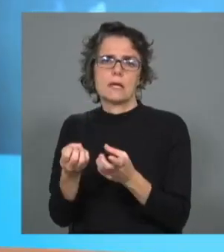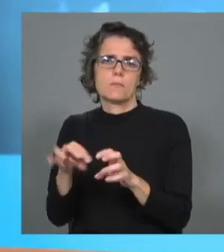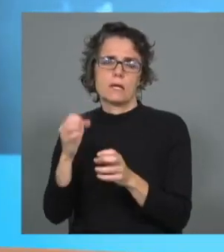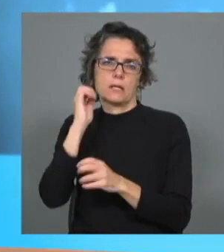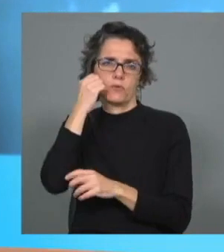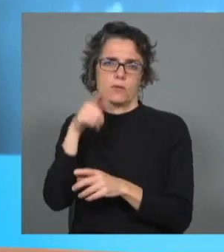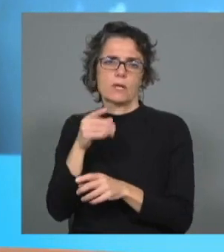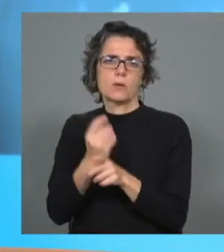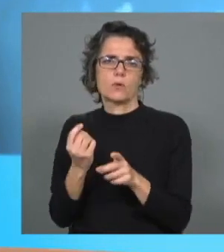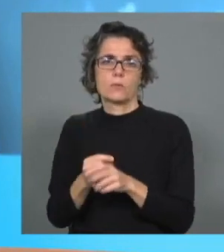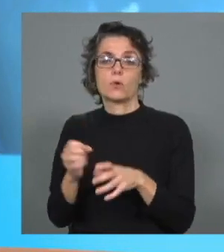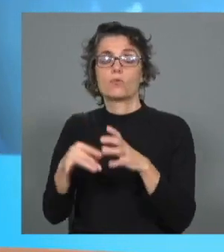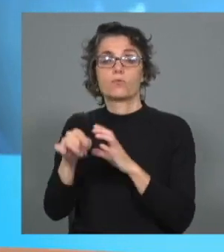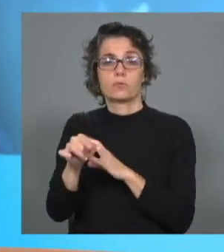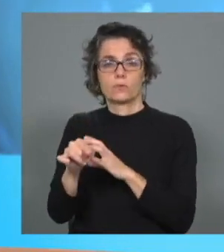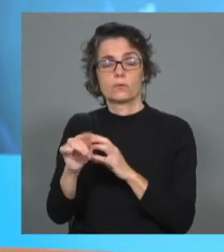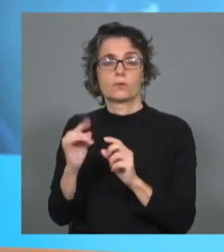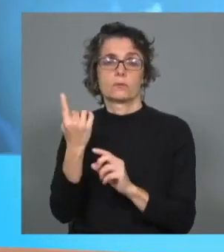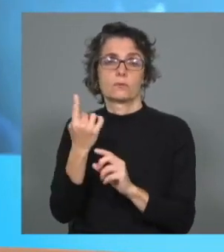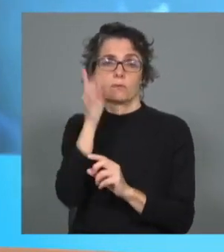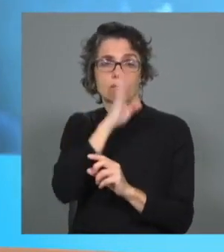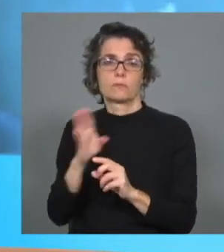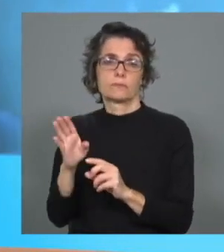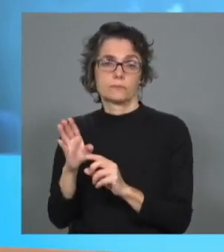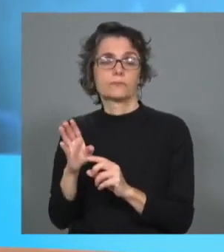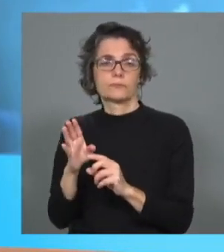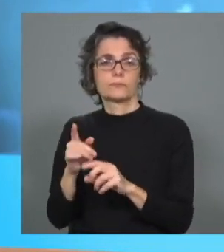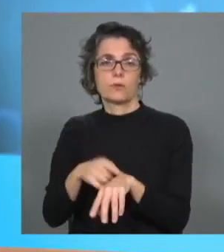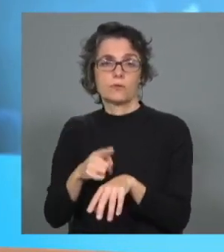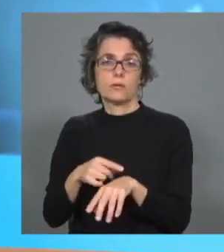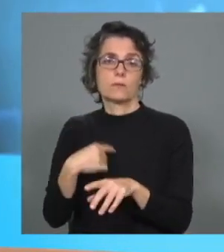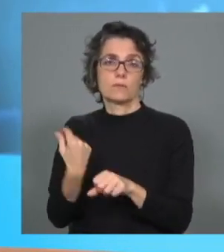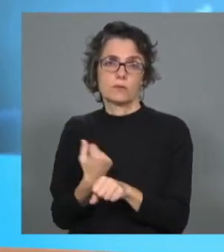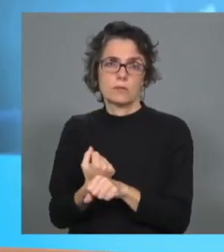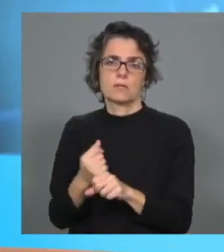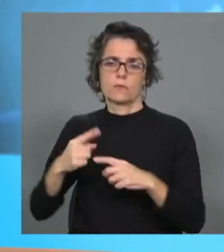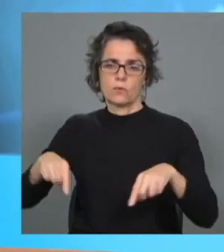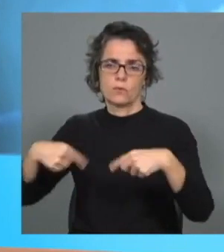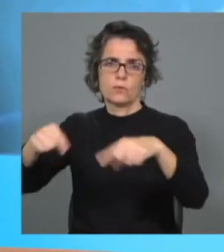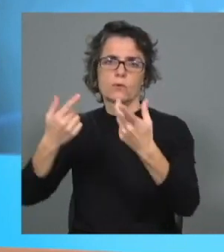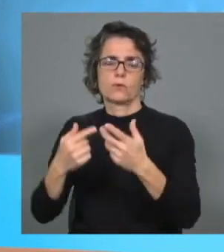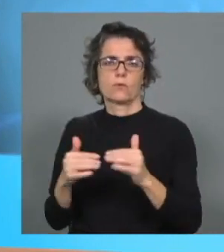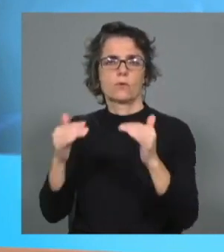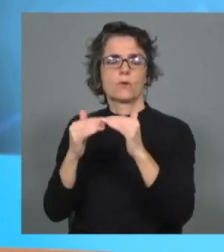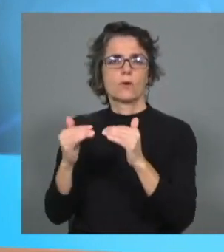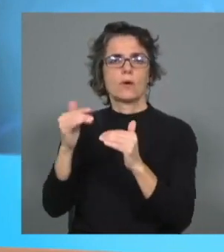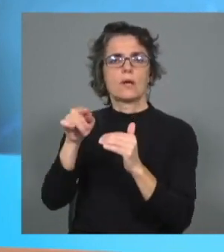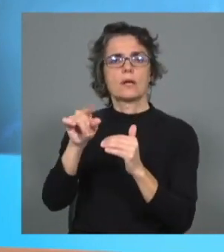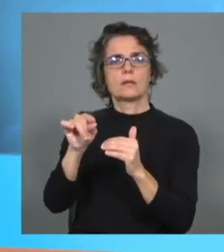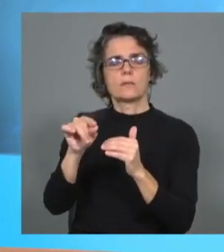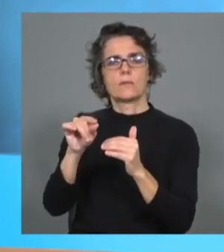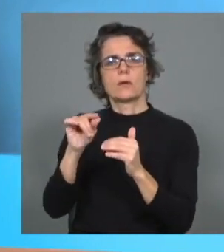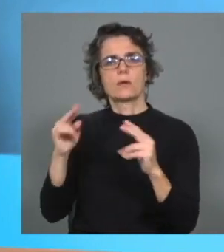algum tempo a ser montado. E pronto, portanto, ao longo deste ano vão haver um conjunto de reuniões de alto nível e depois, em princípio, na próxima COP já